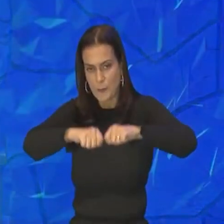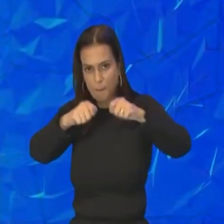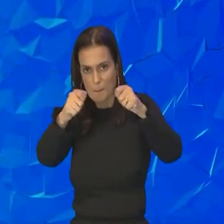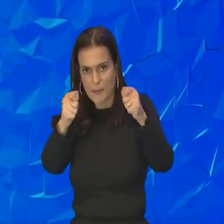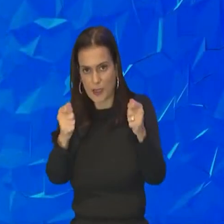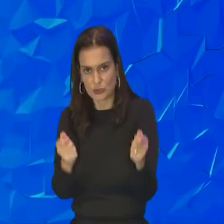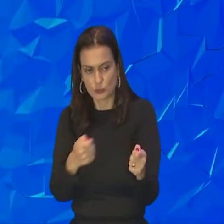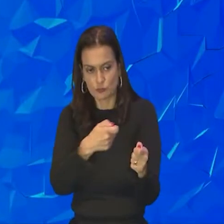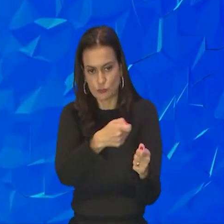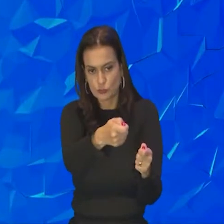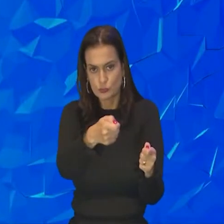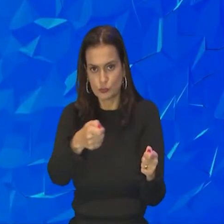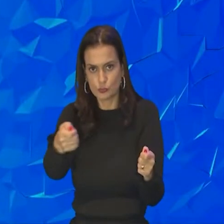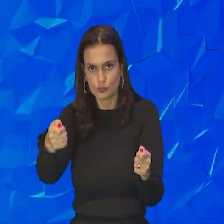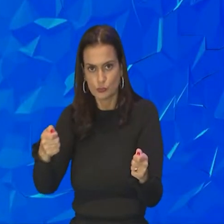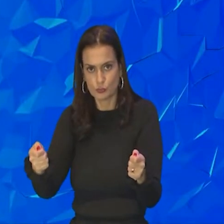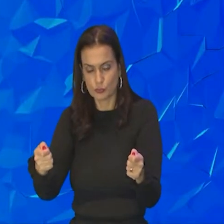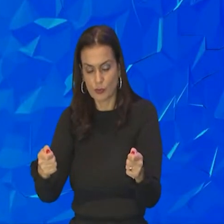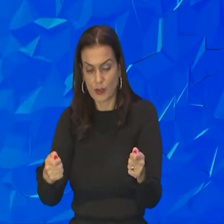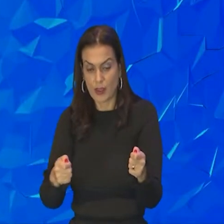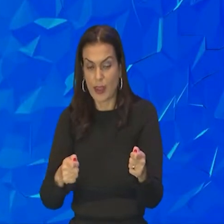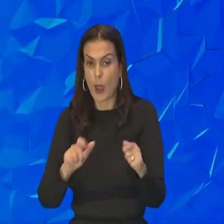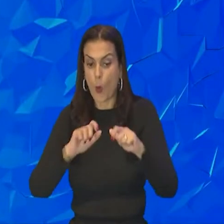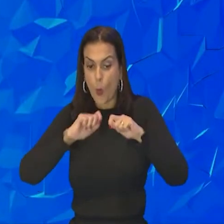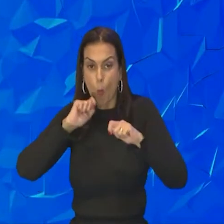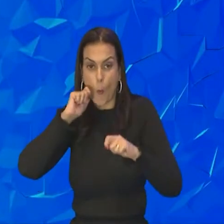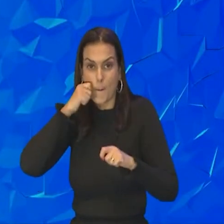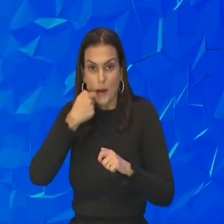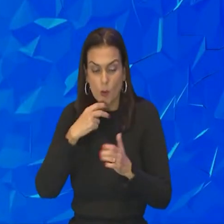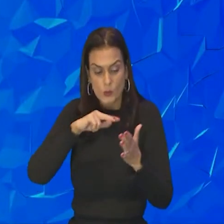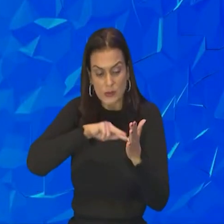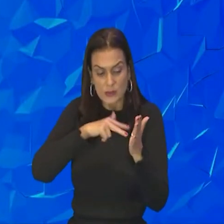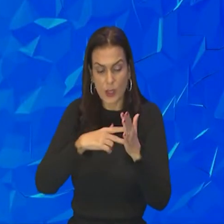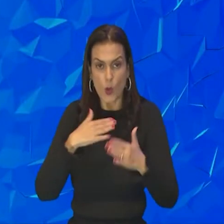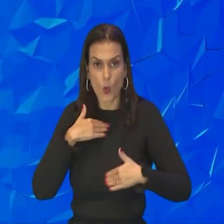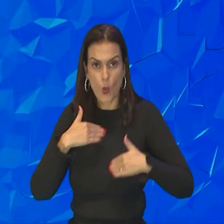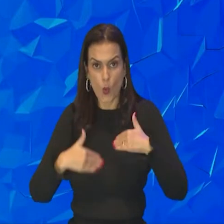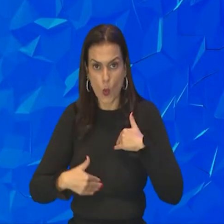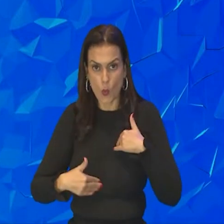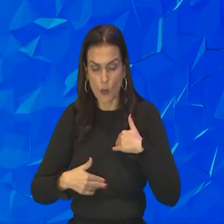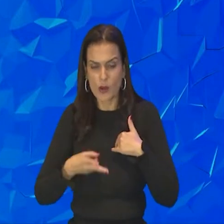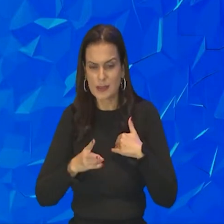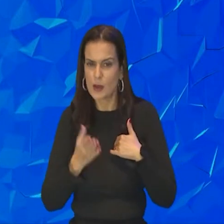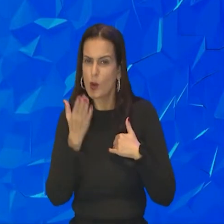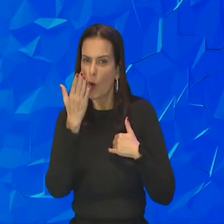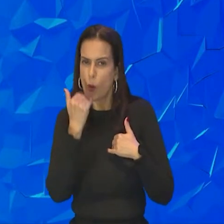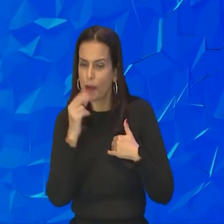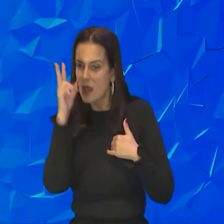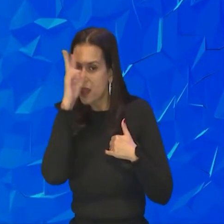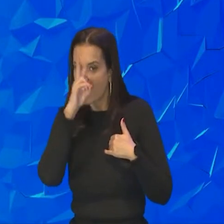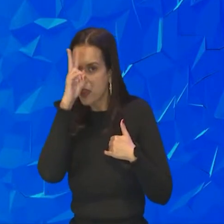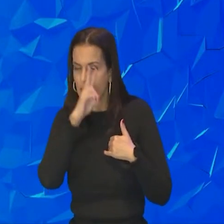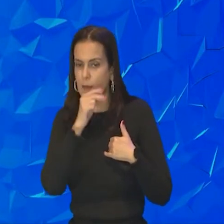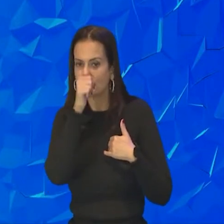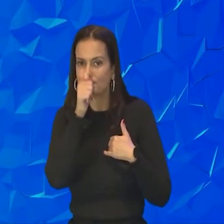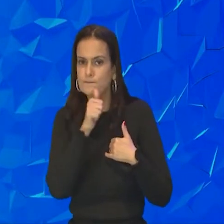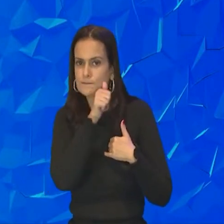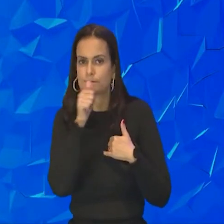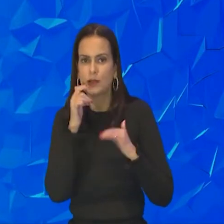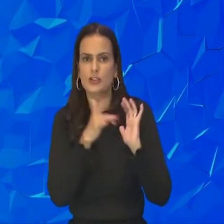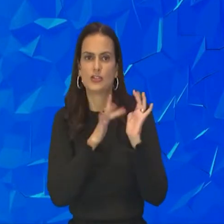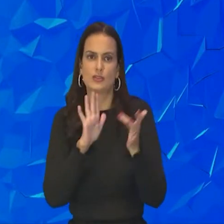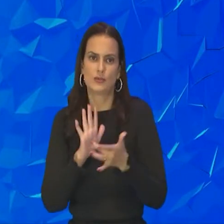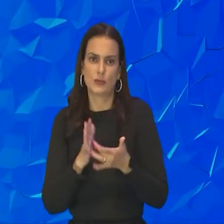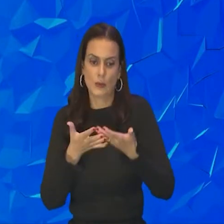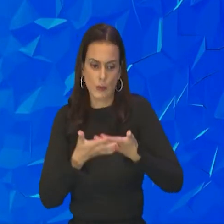e lhes disse, dizendo, isto é o meu corpo oferecido por vós, fazei isto em memória de mim. Cristo presente na